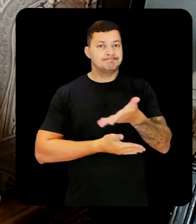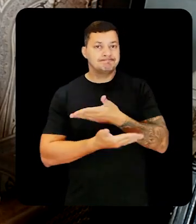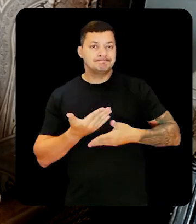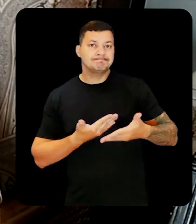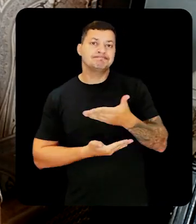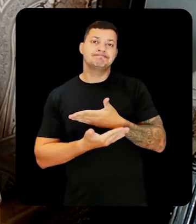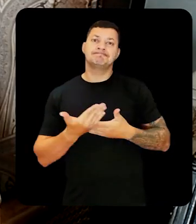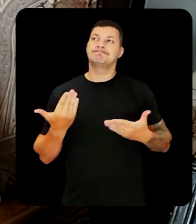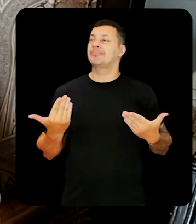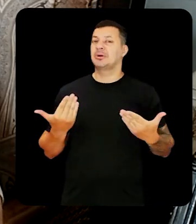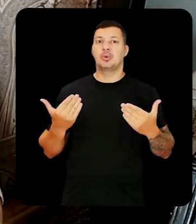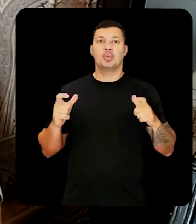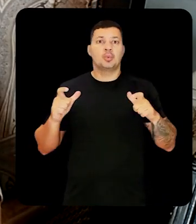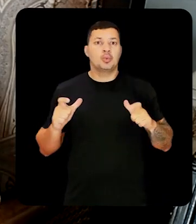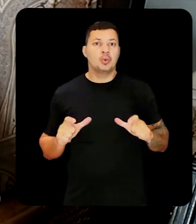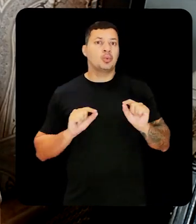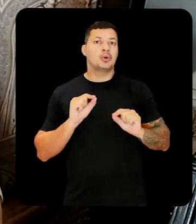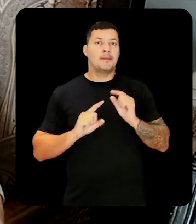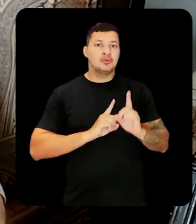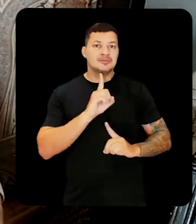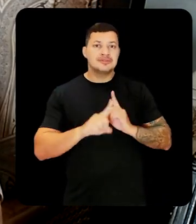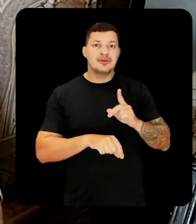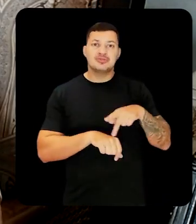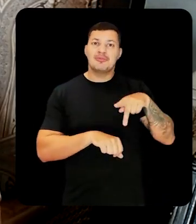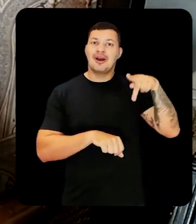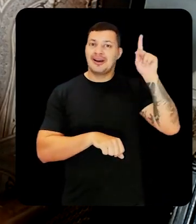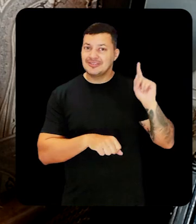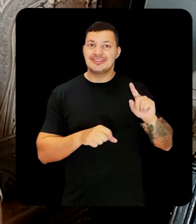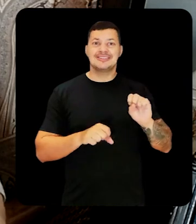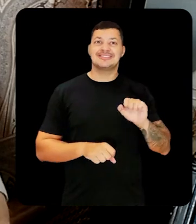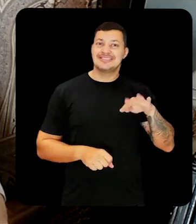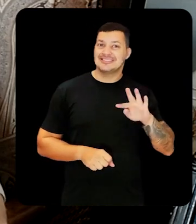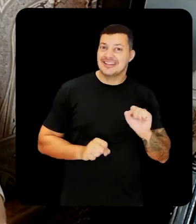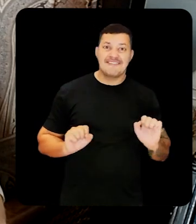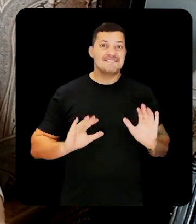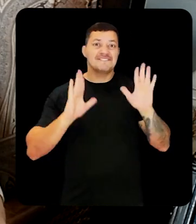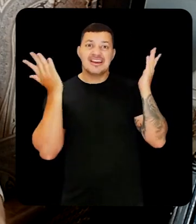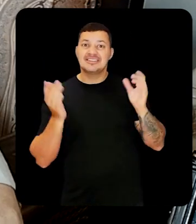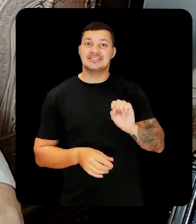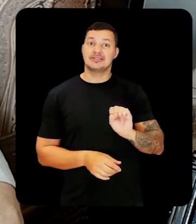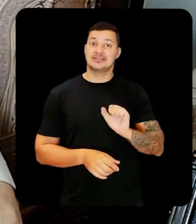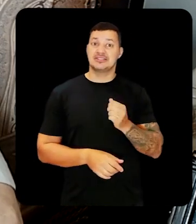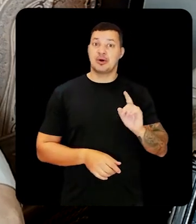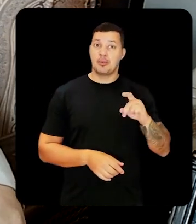as grandes procissões, Semana Santa, procissão de Páscoa, né, a festa de São